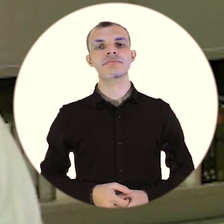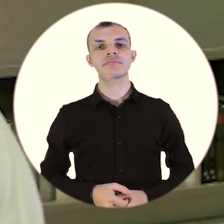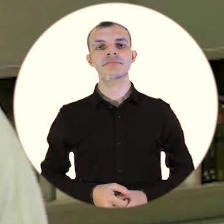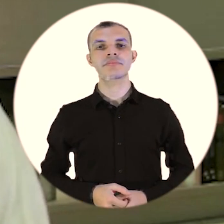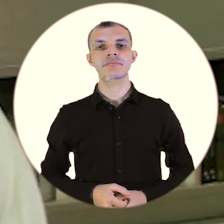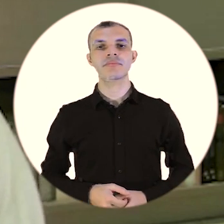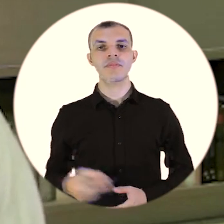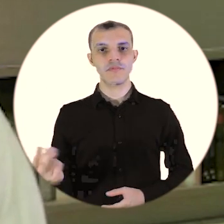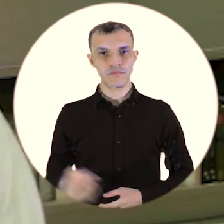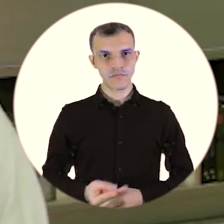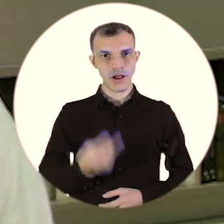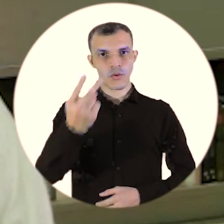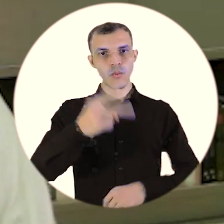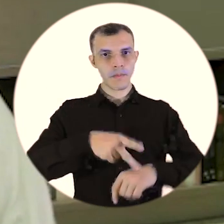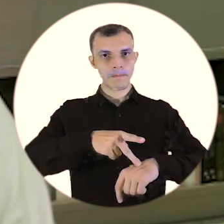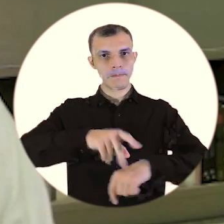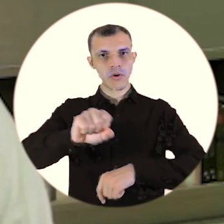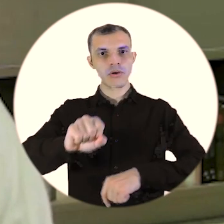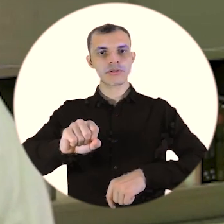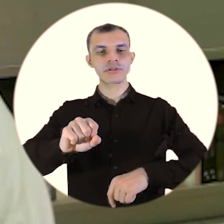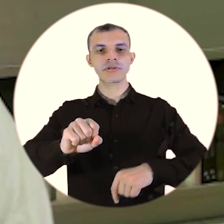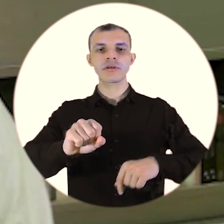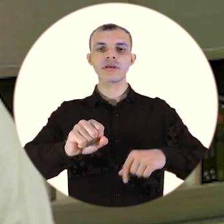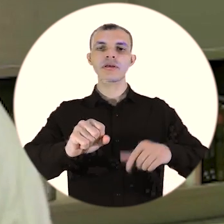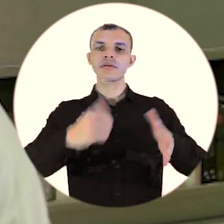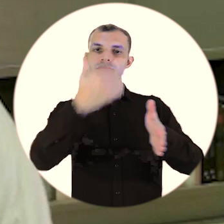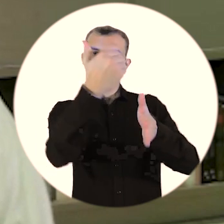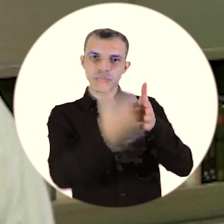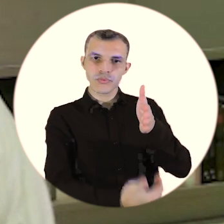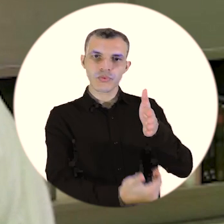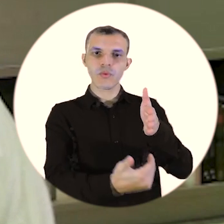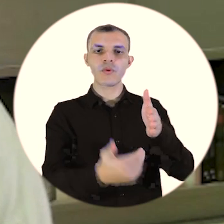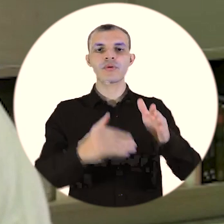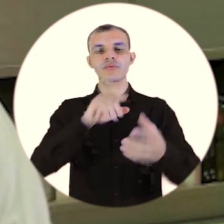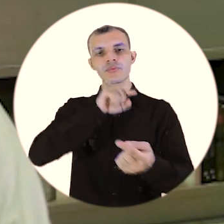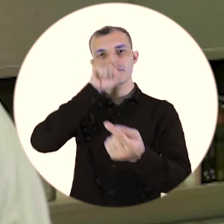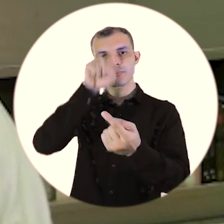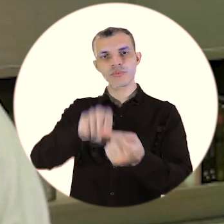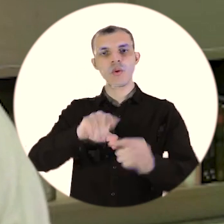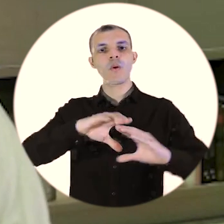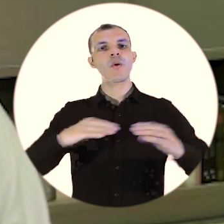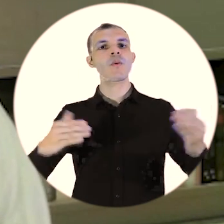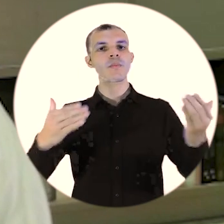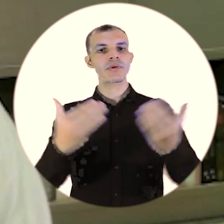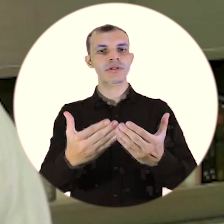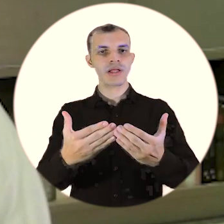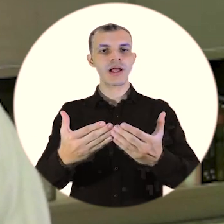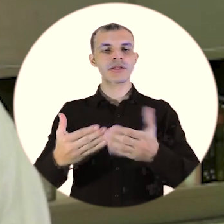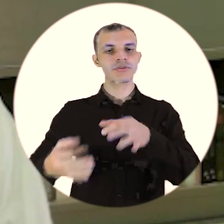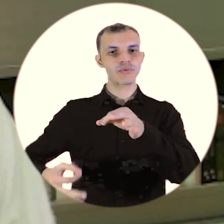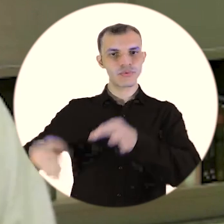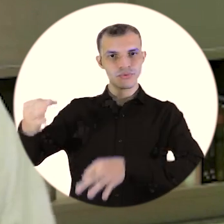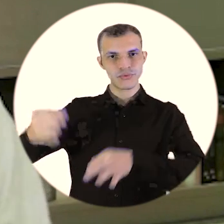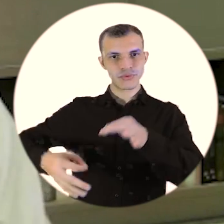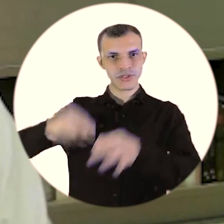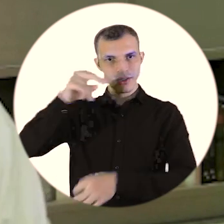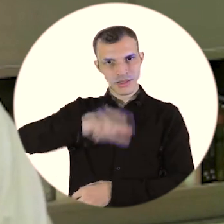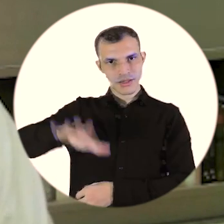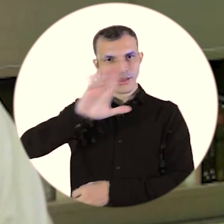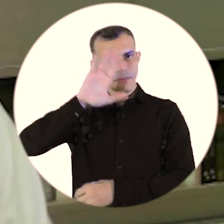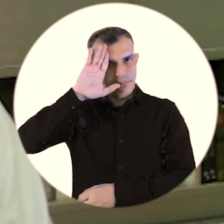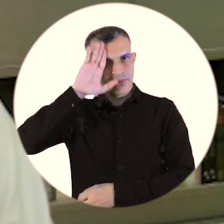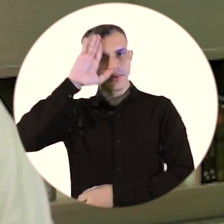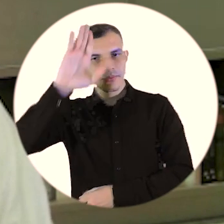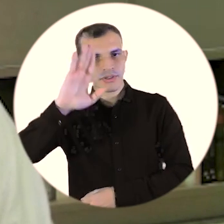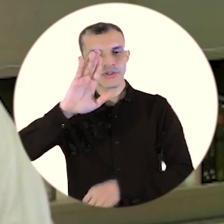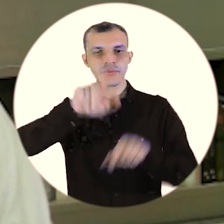né, os custos das pós-graduações oferecidas a toda a comunidade jurídica nacional, especificamente